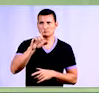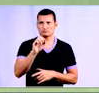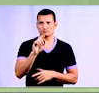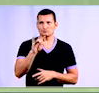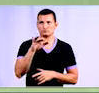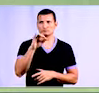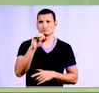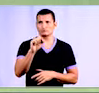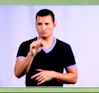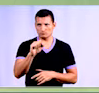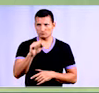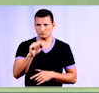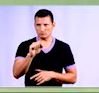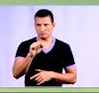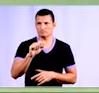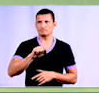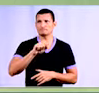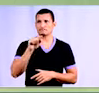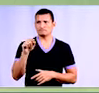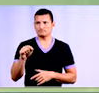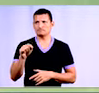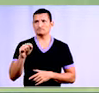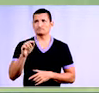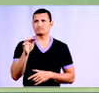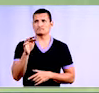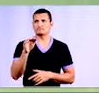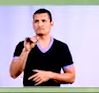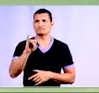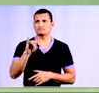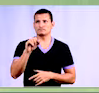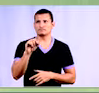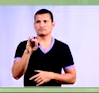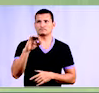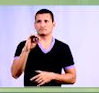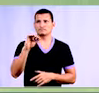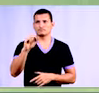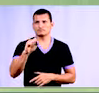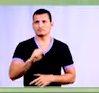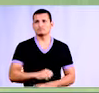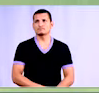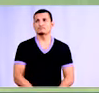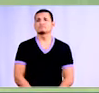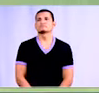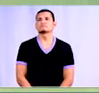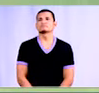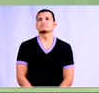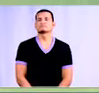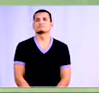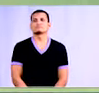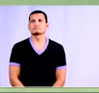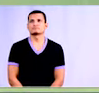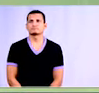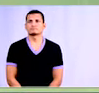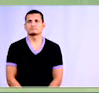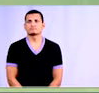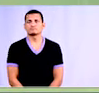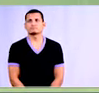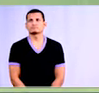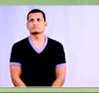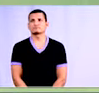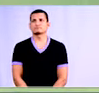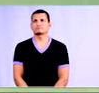gerados pelos processos de lógico para físico.